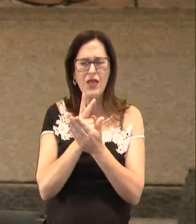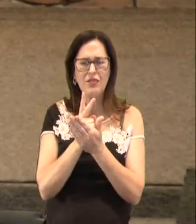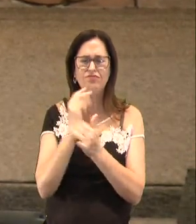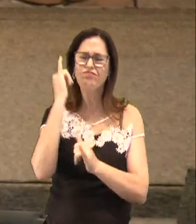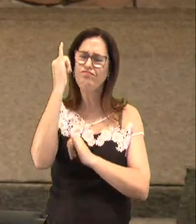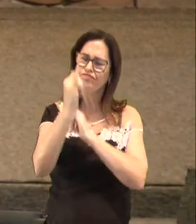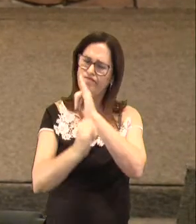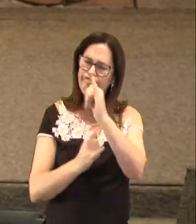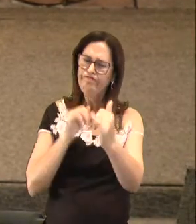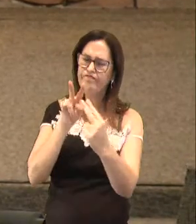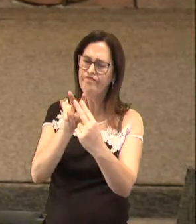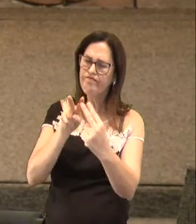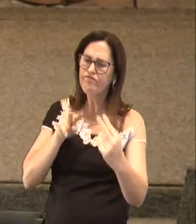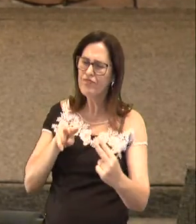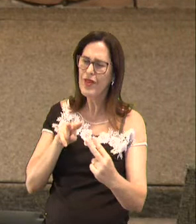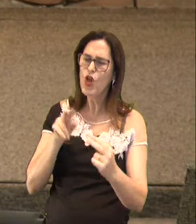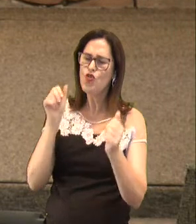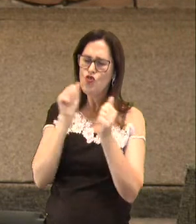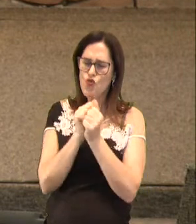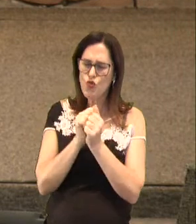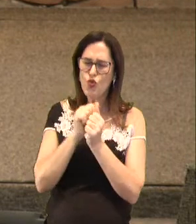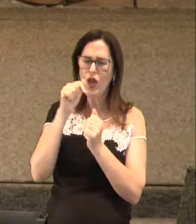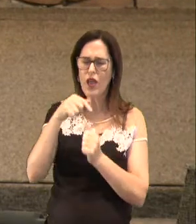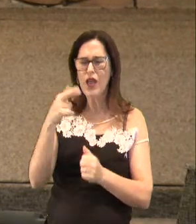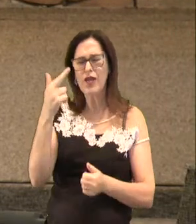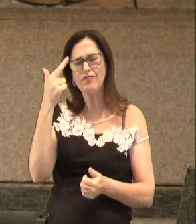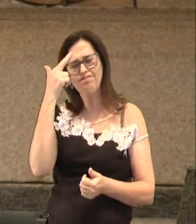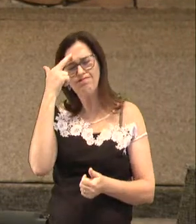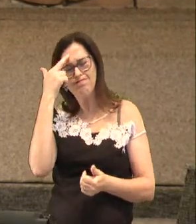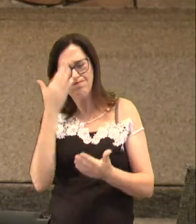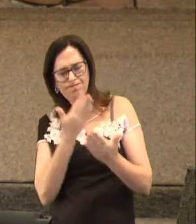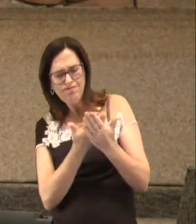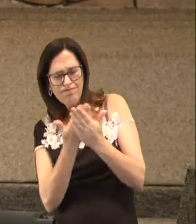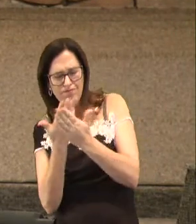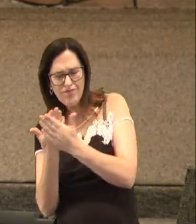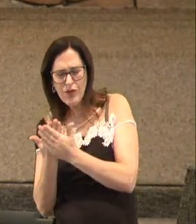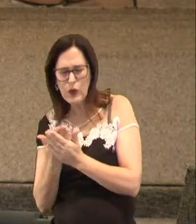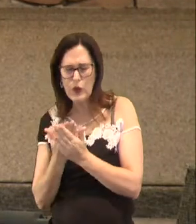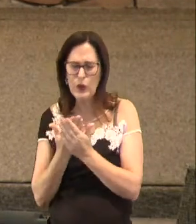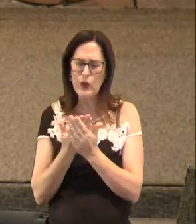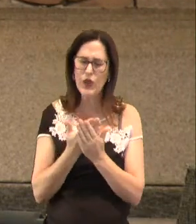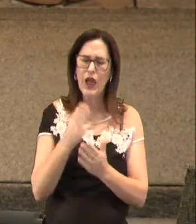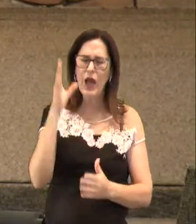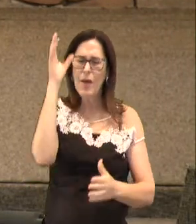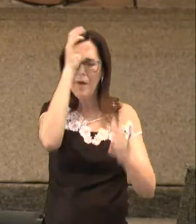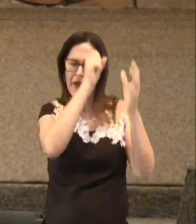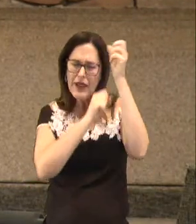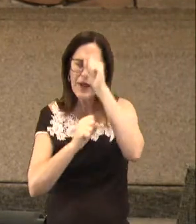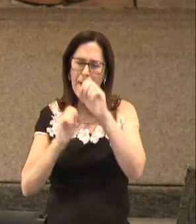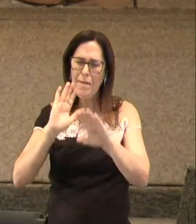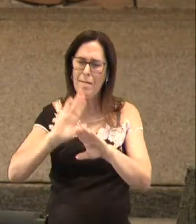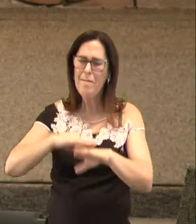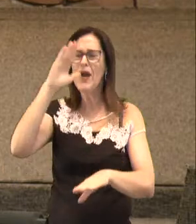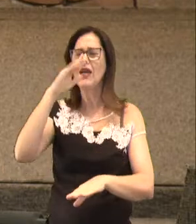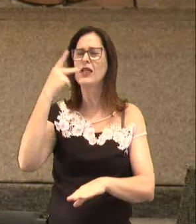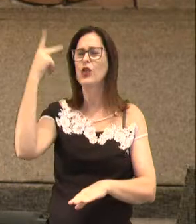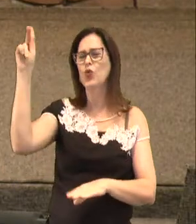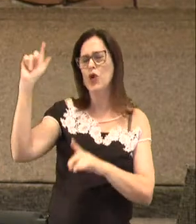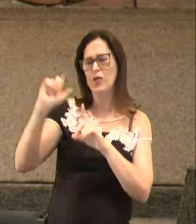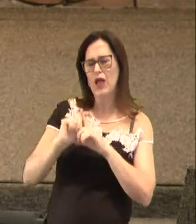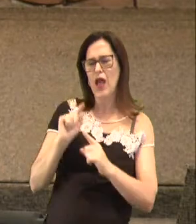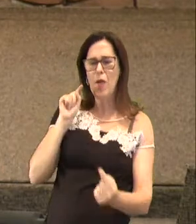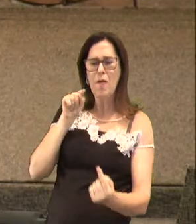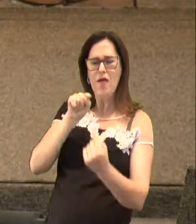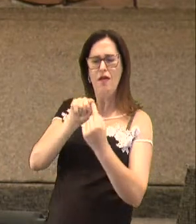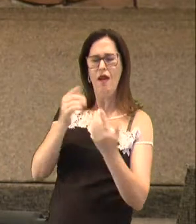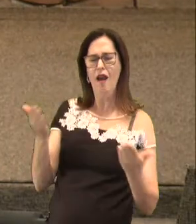online, mas estarmos juntos aqui para meditarmos, estudarmos, compreendermos mais da Tua palavra. Esse é nosso propósito